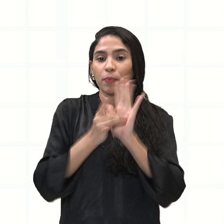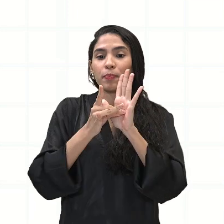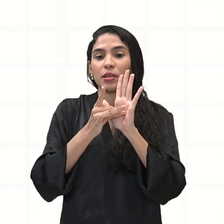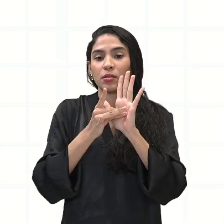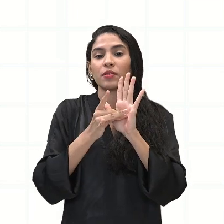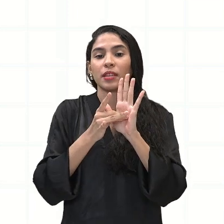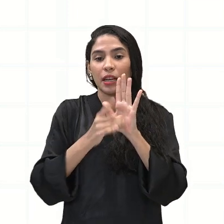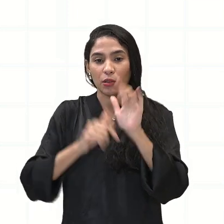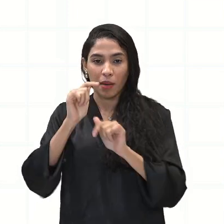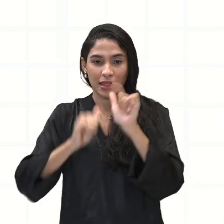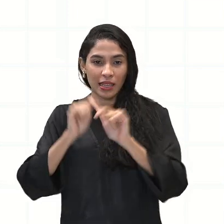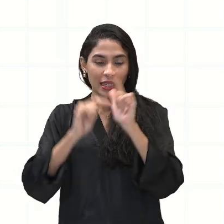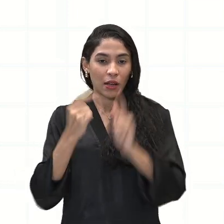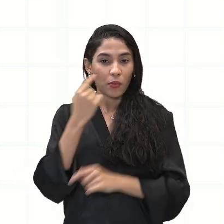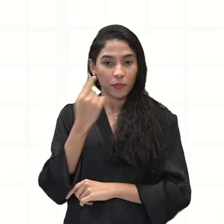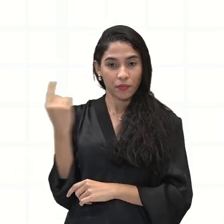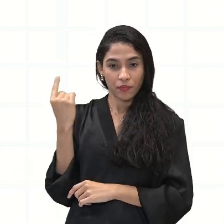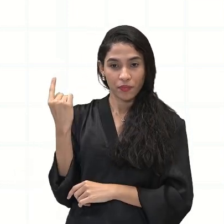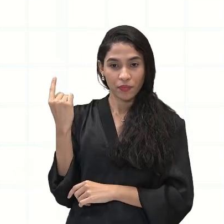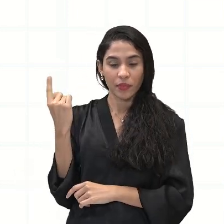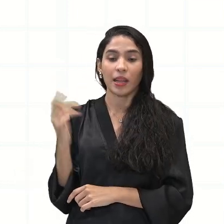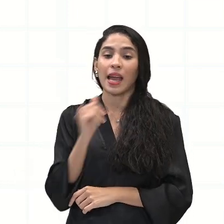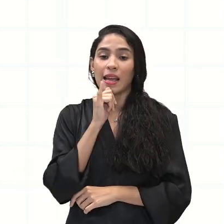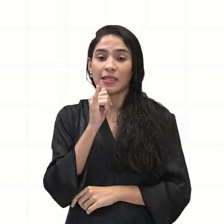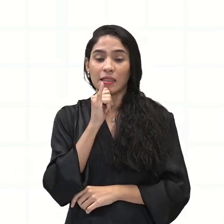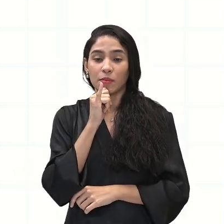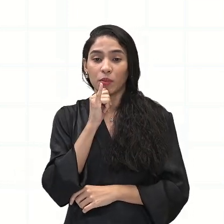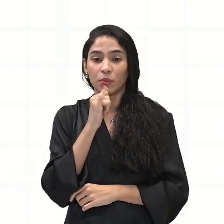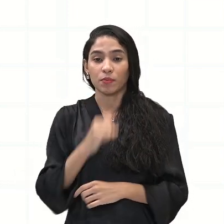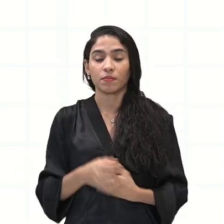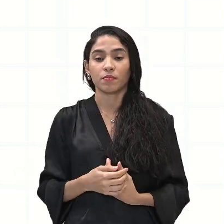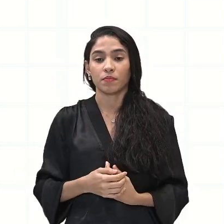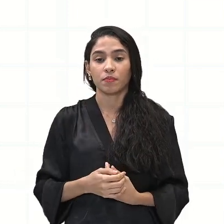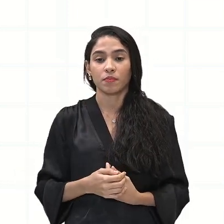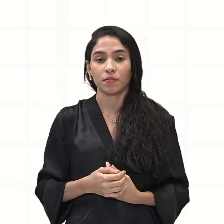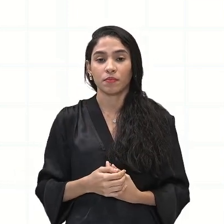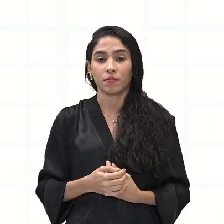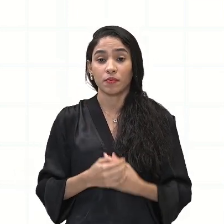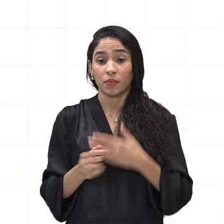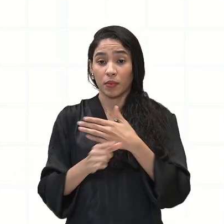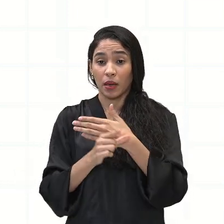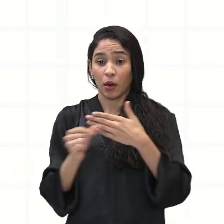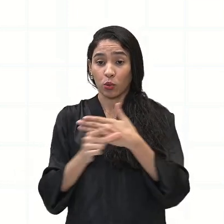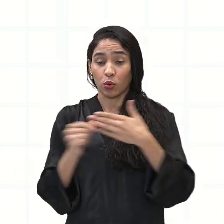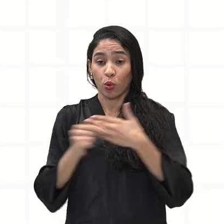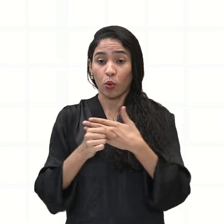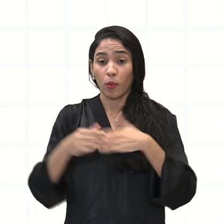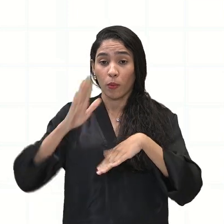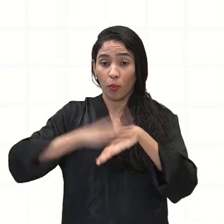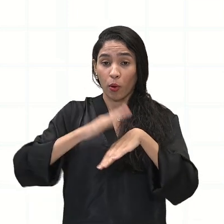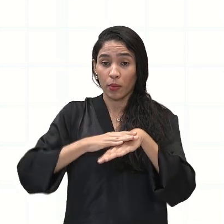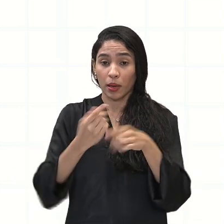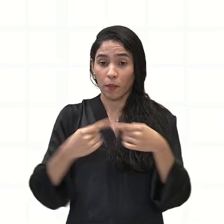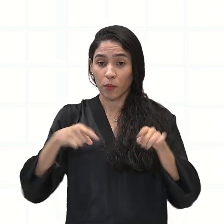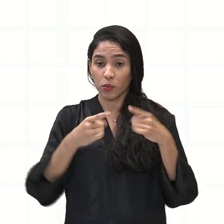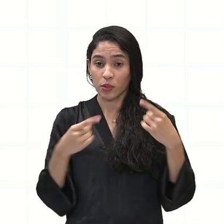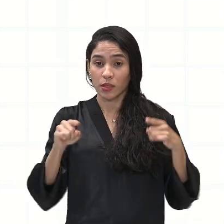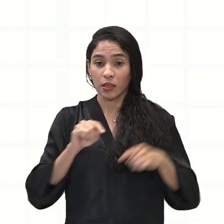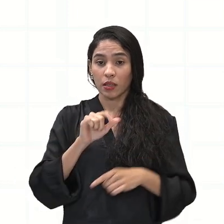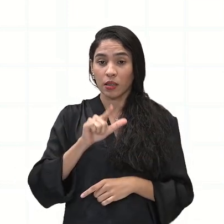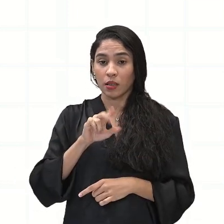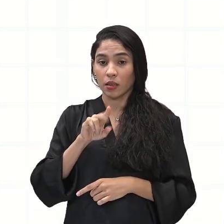fala a letra aí do músico Lulu Santos. O sol beija os meus